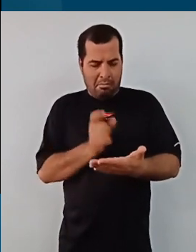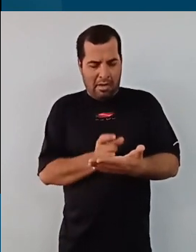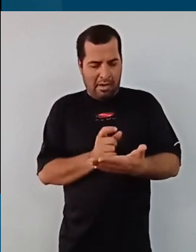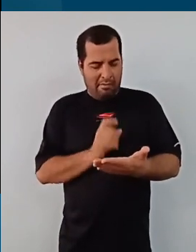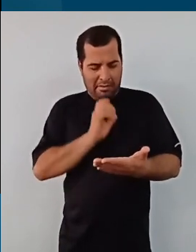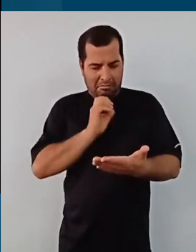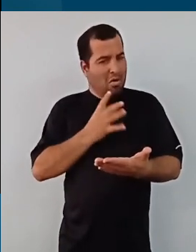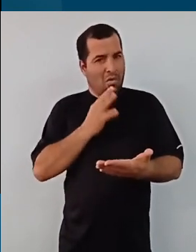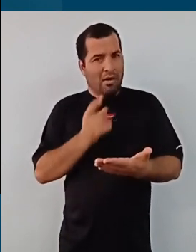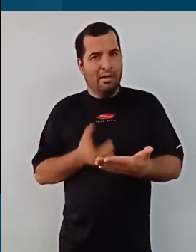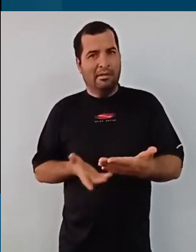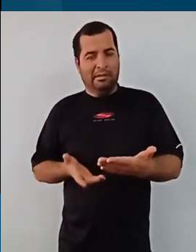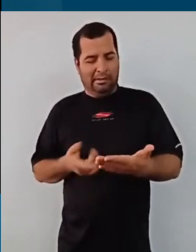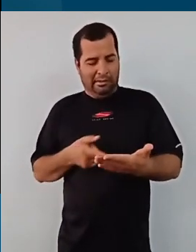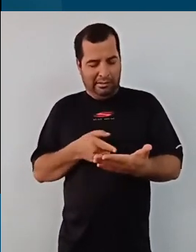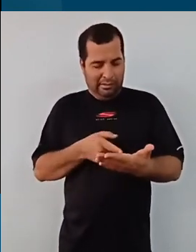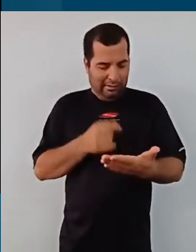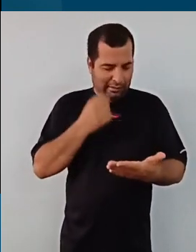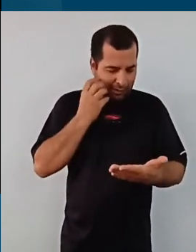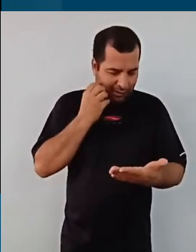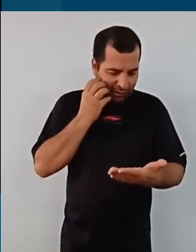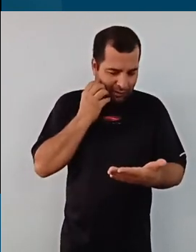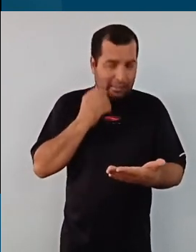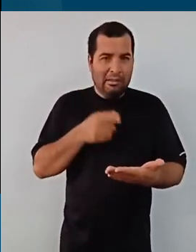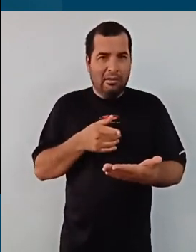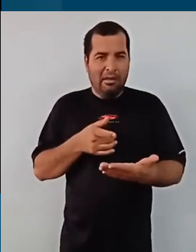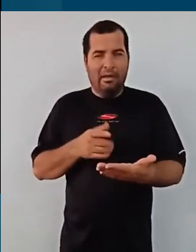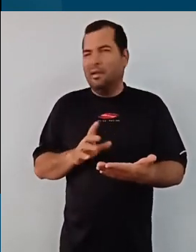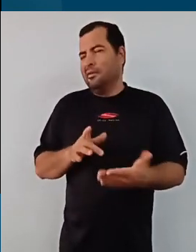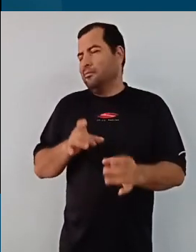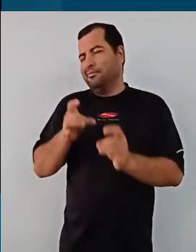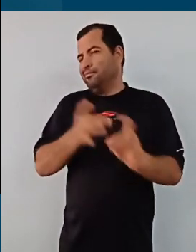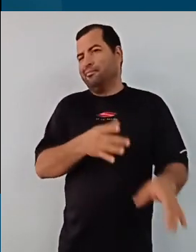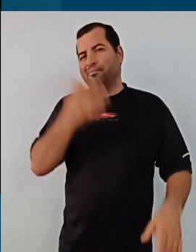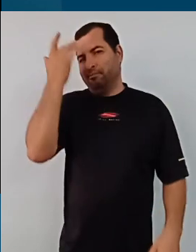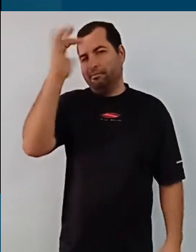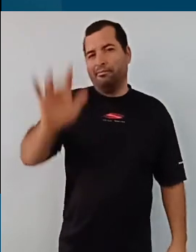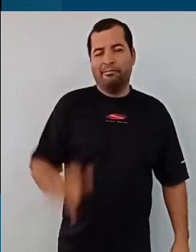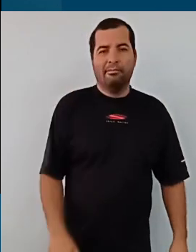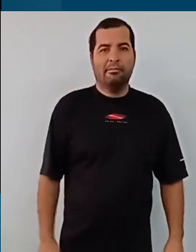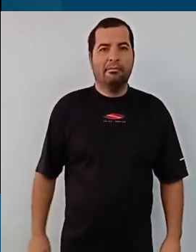palavra desconhecida, ele para ali e abandona.